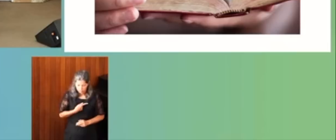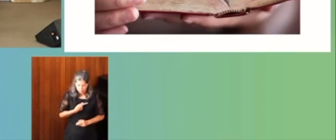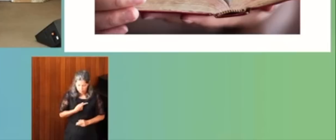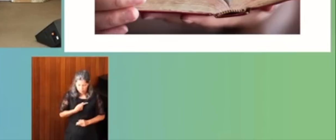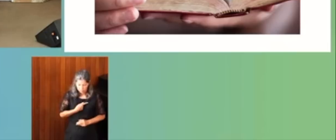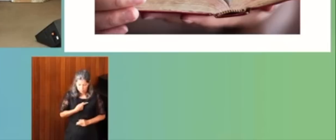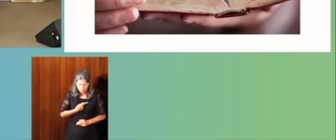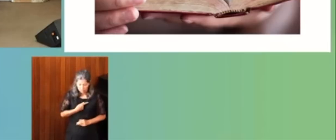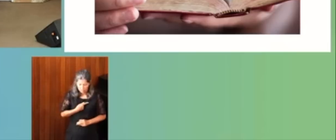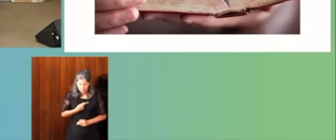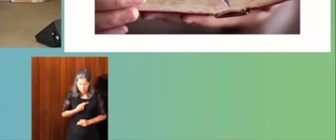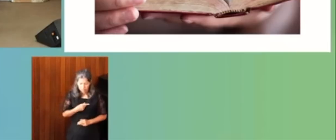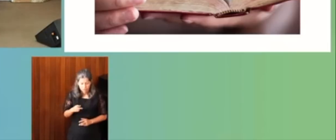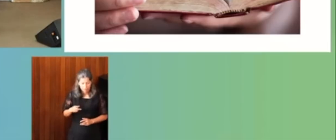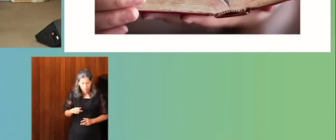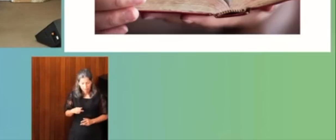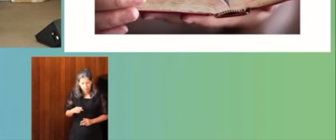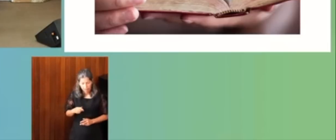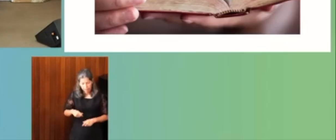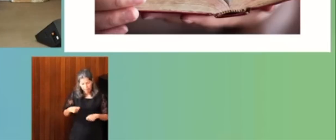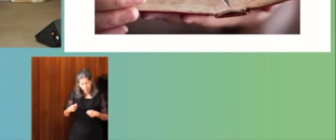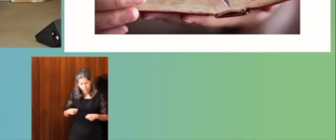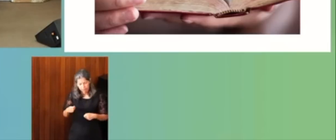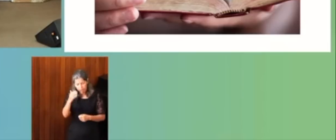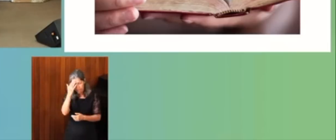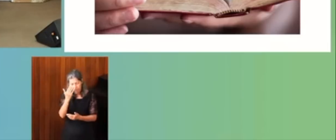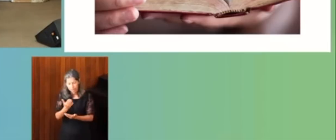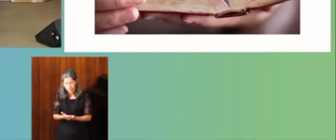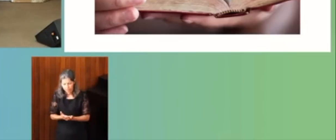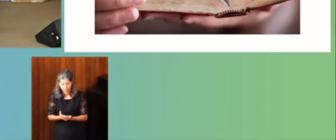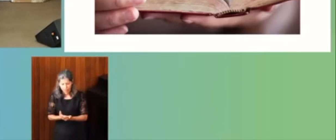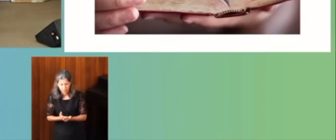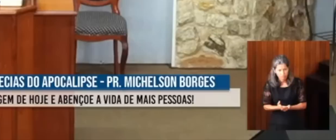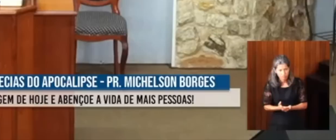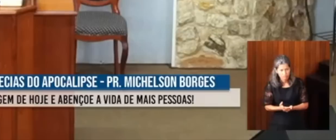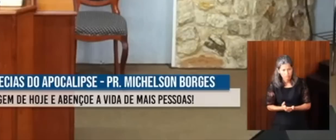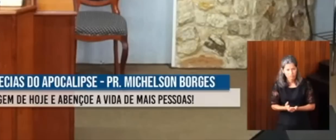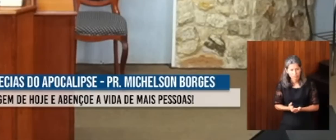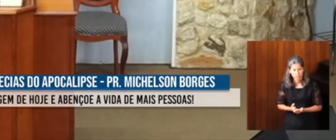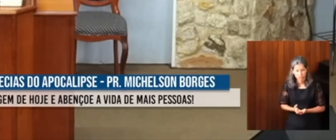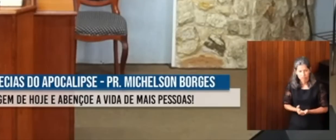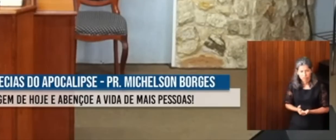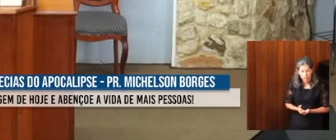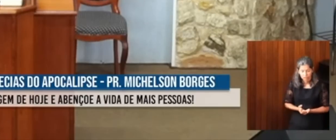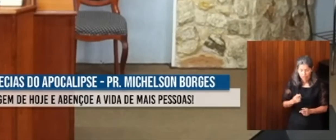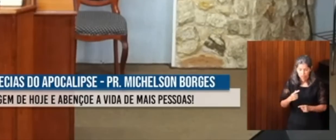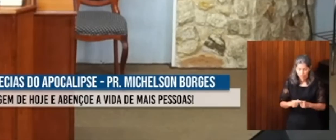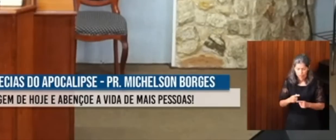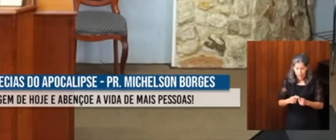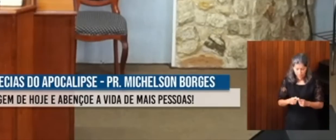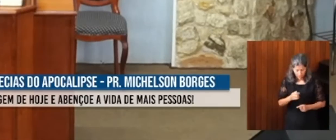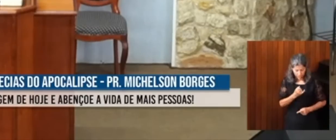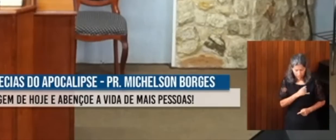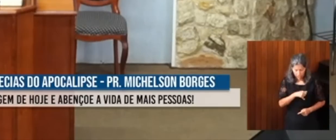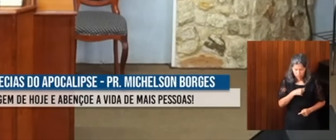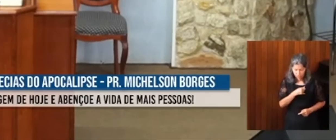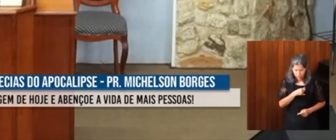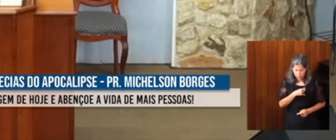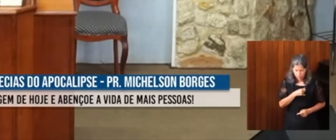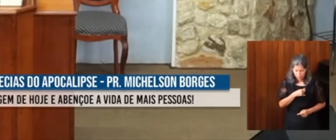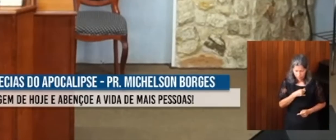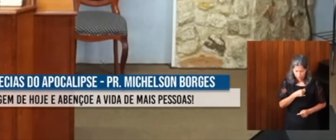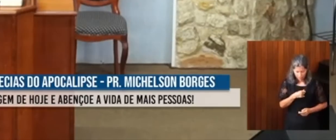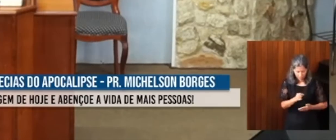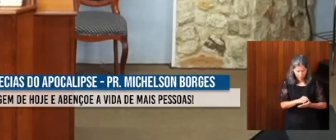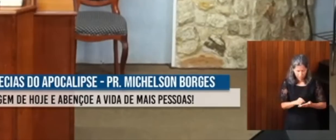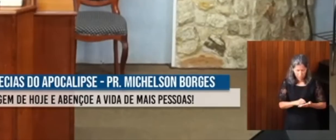vendo esse povo no céu já, você percebeu? Já estão na glória. São os que foram comprados dentre todos os povos, né? Não se achou mentira em